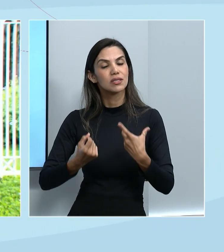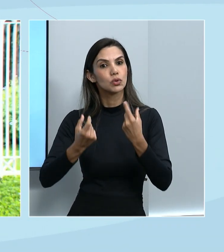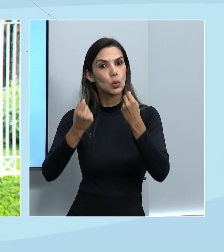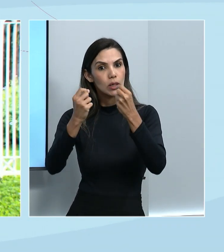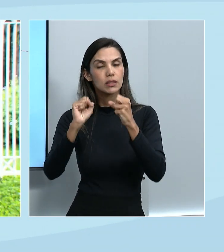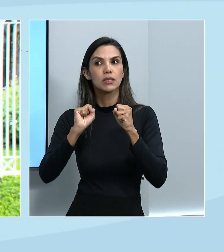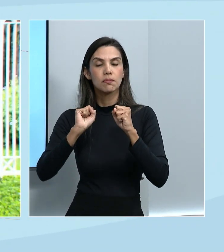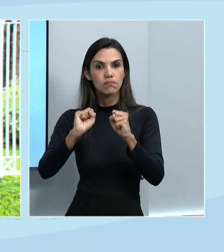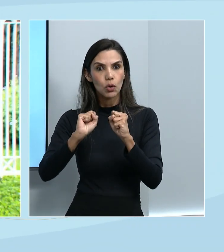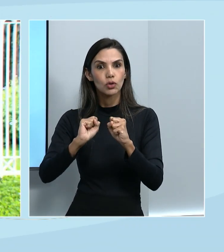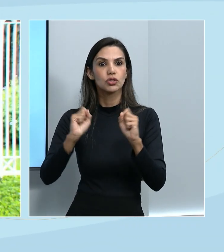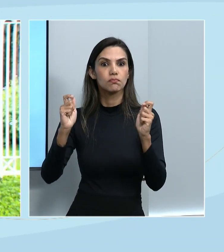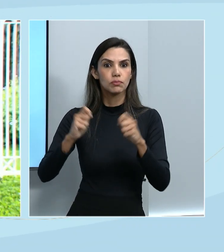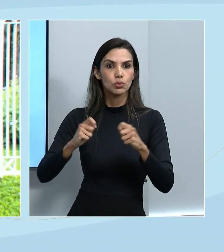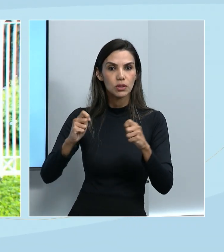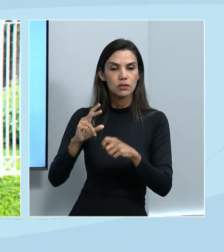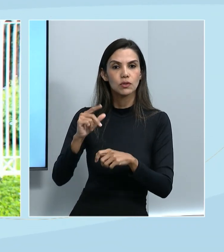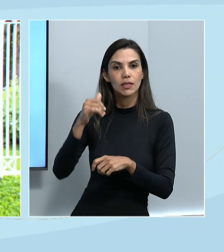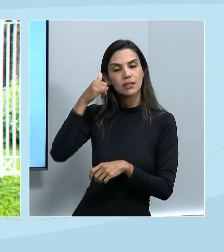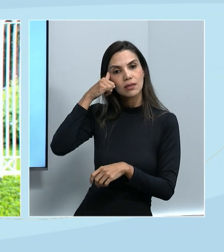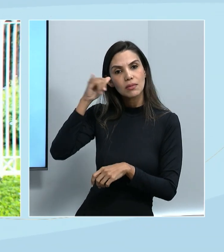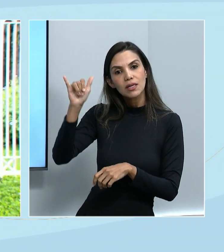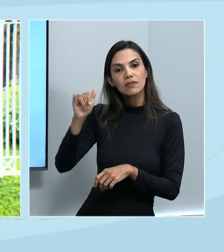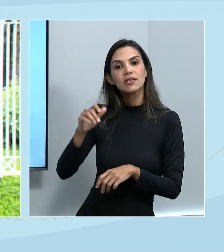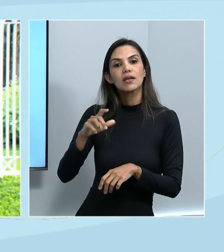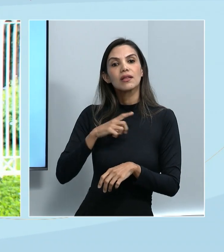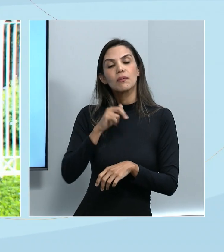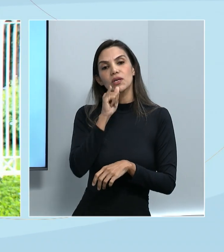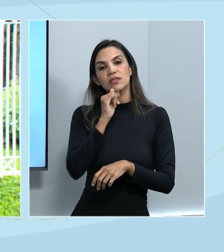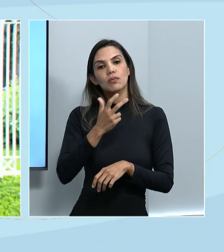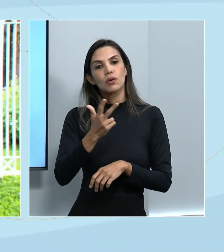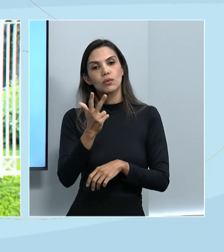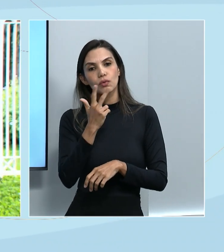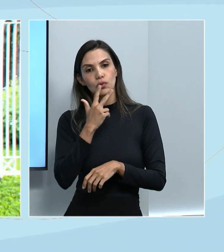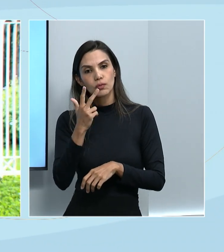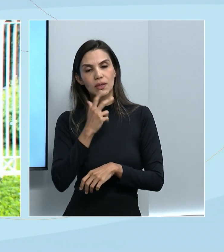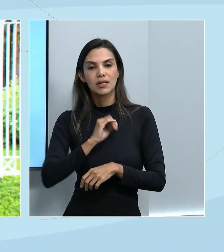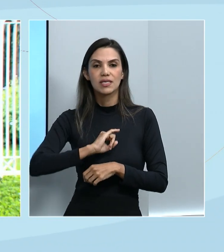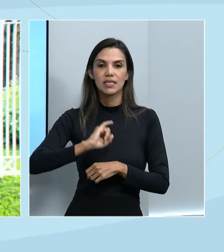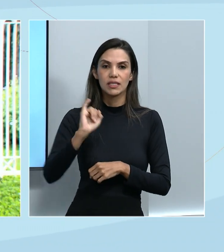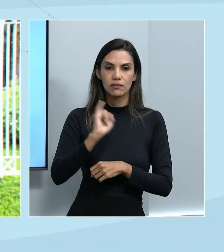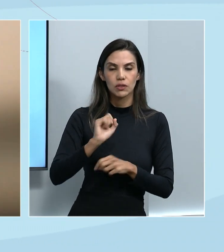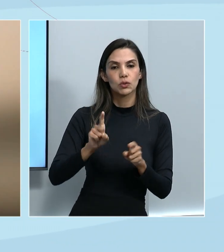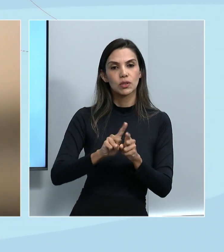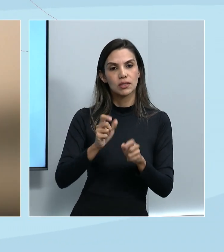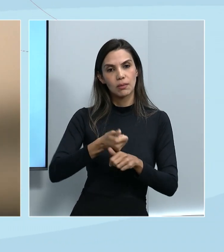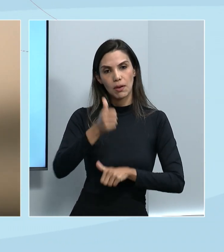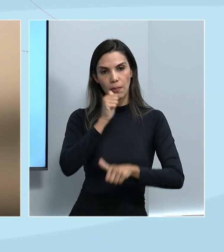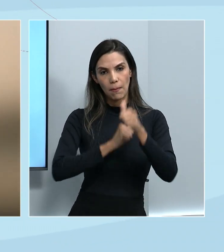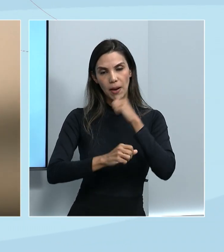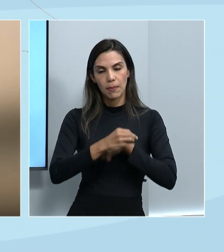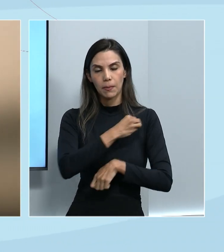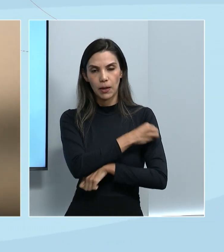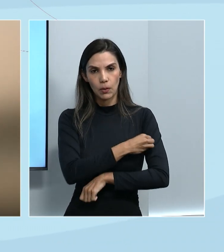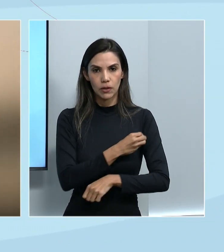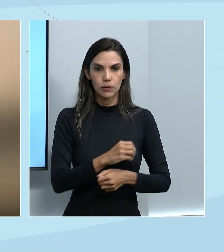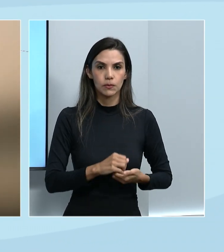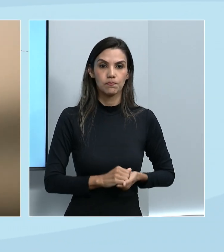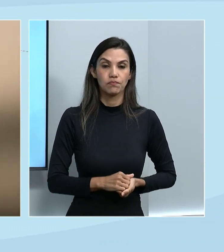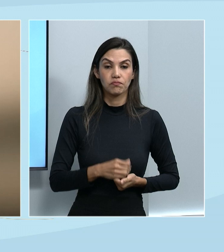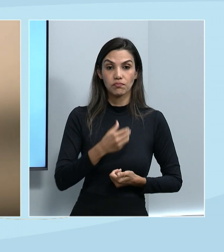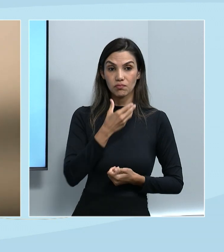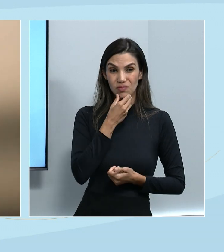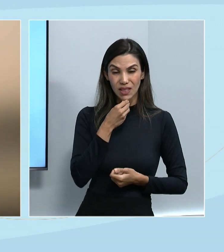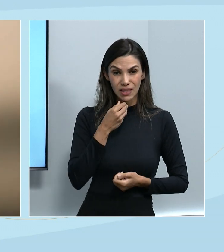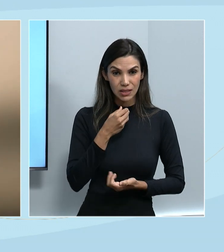os fatores que mais causam câncer estão o tabaco, as infecções e o álcool. Este médico oncologista